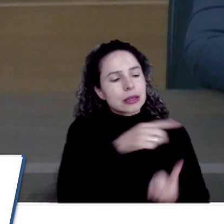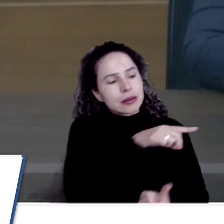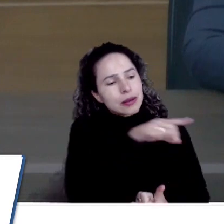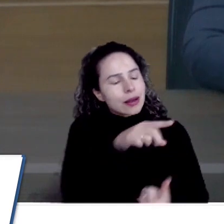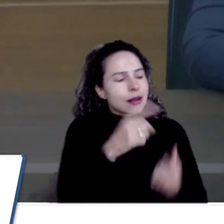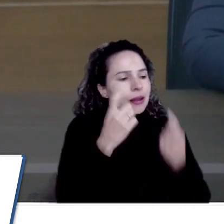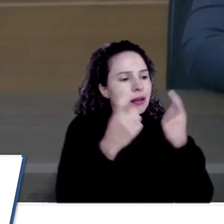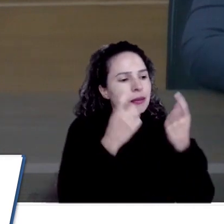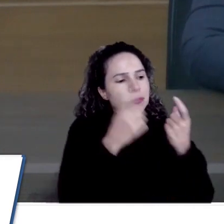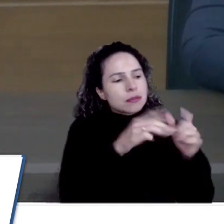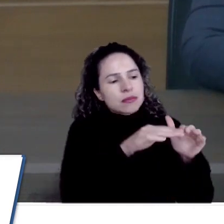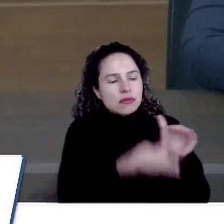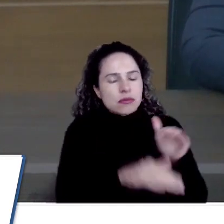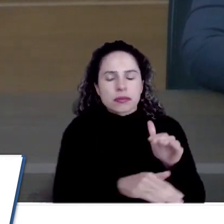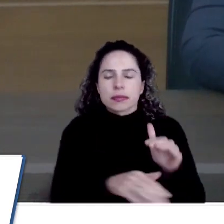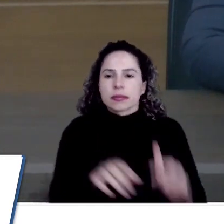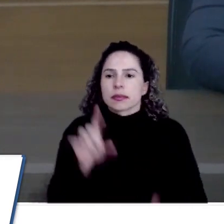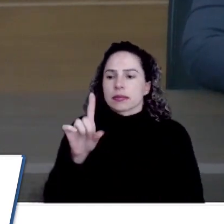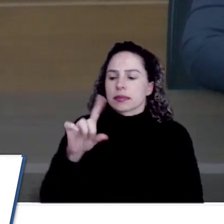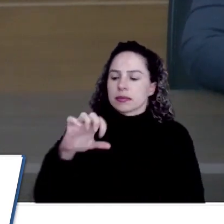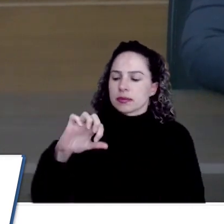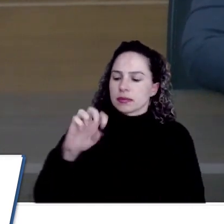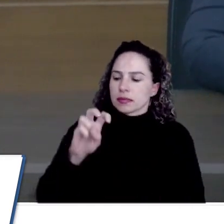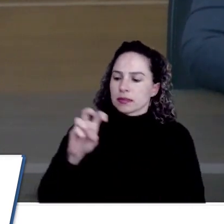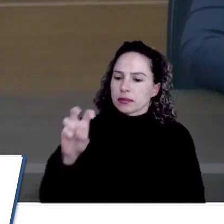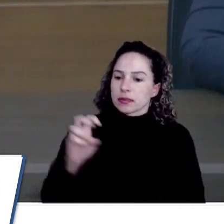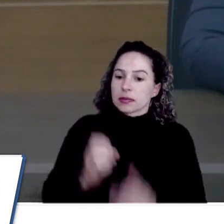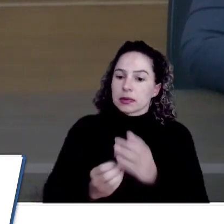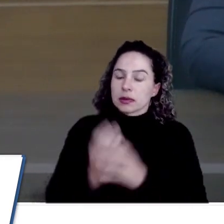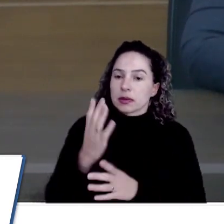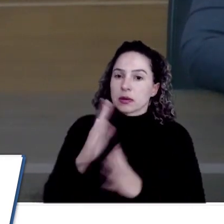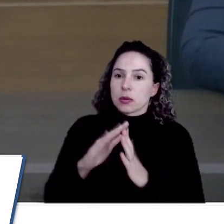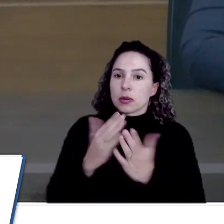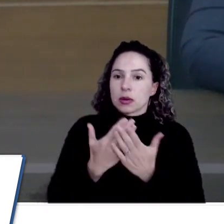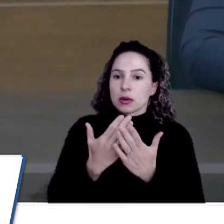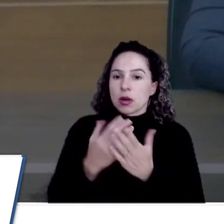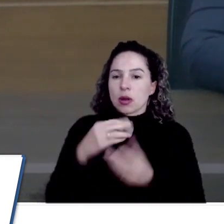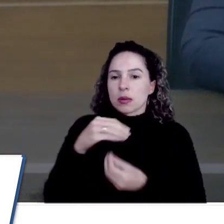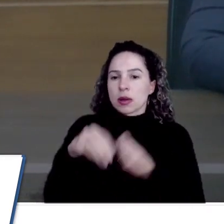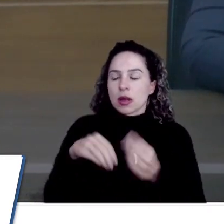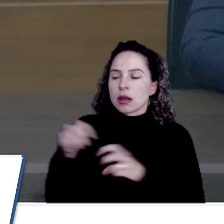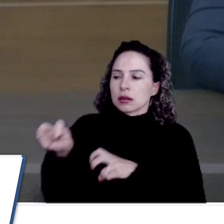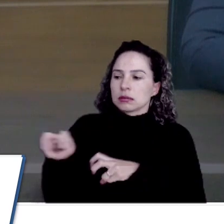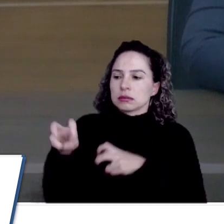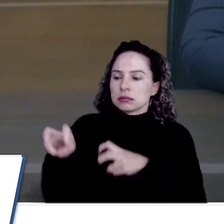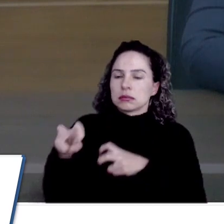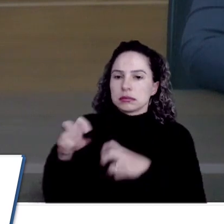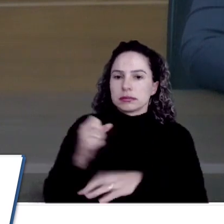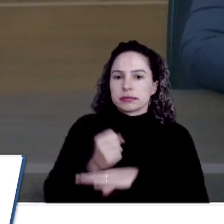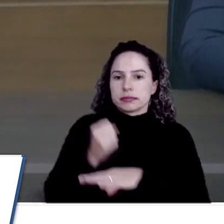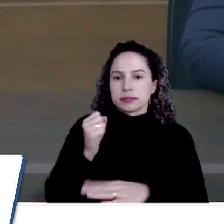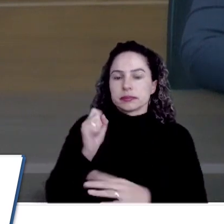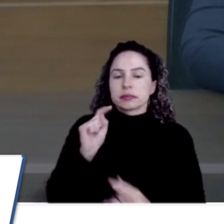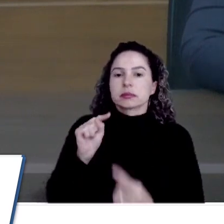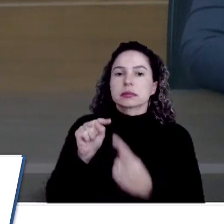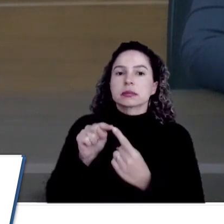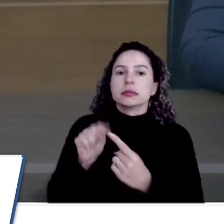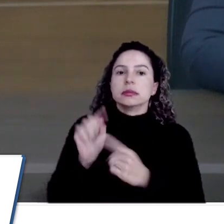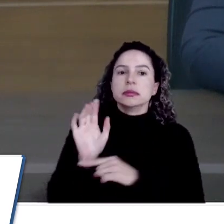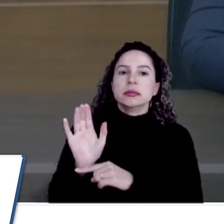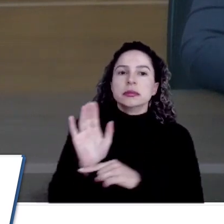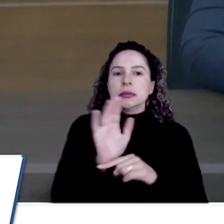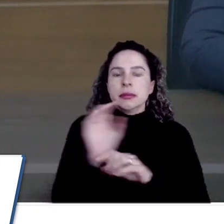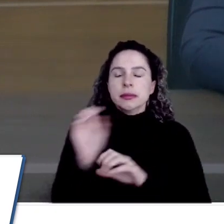Em 1955, montou uma escola mista na zona rural de Franca, com o objetivo de levar a educação a